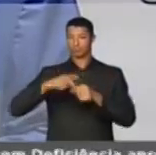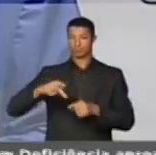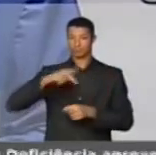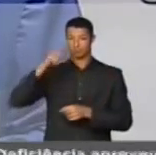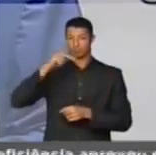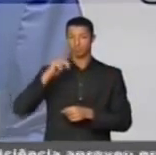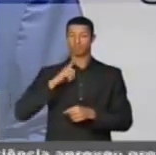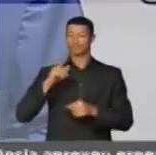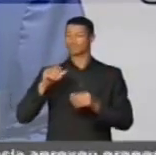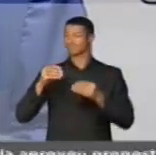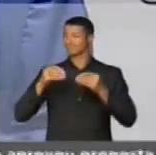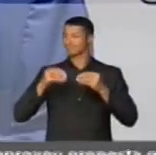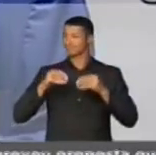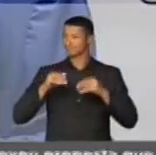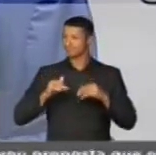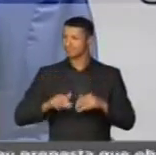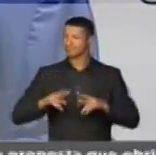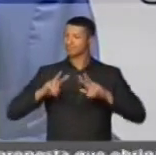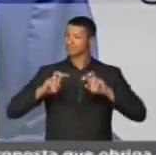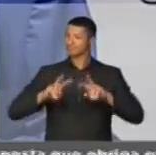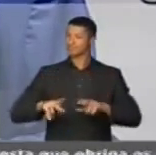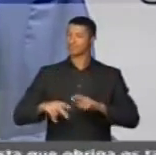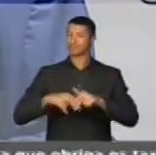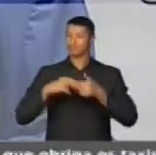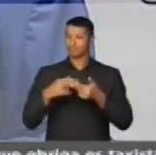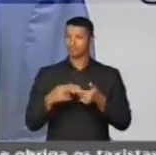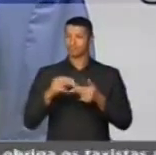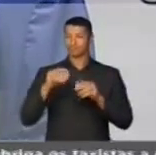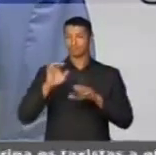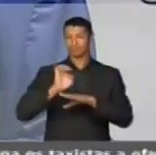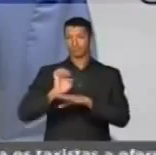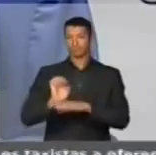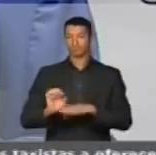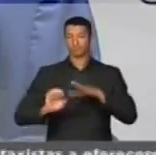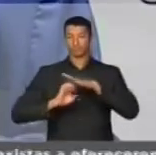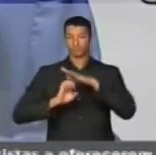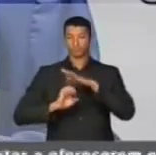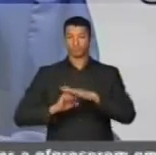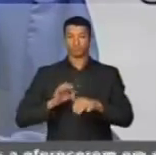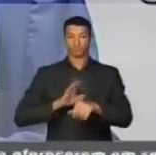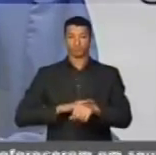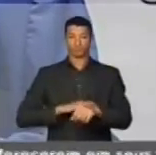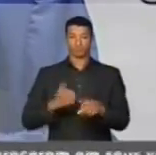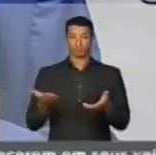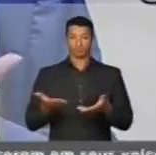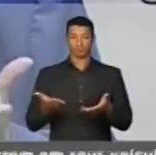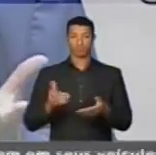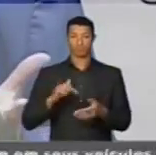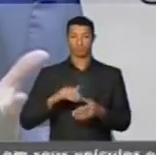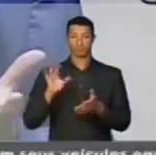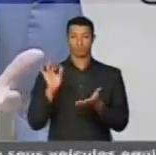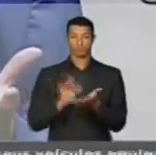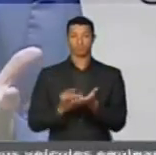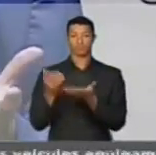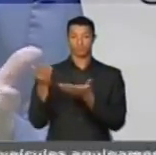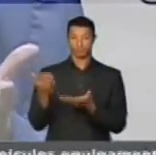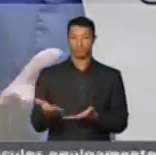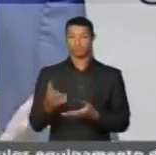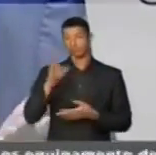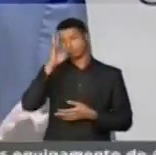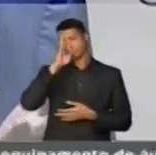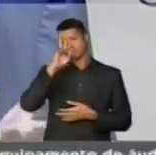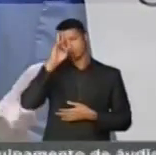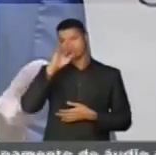que inviabiliza investimentos por parte das empresas neste momento. É evidente que Vossa Excelência lembrou